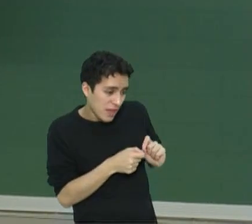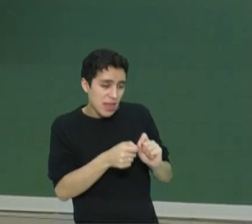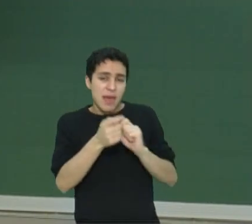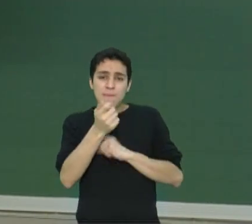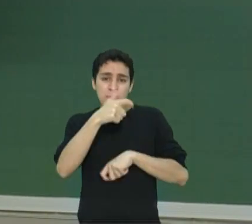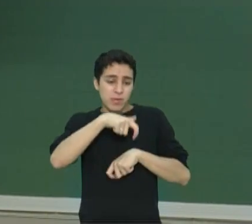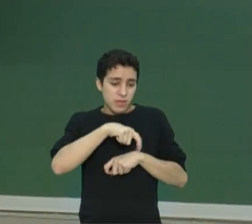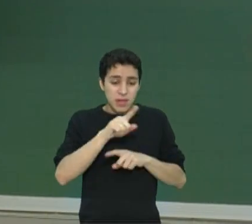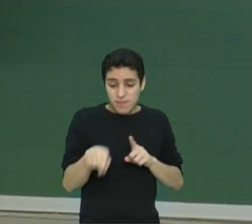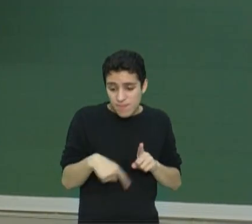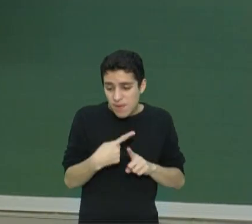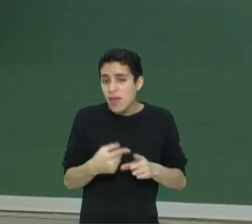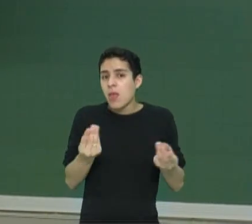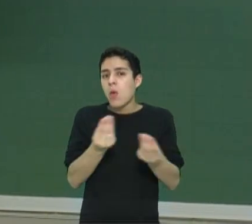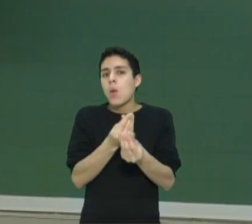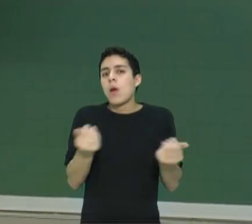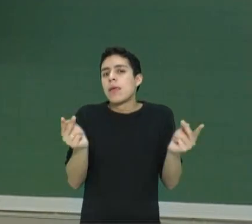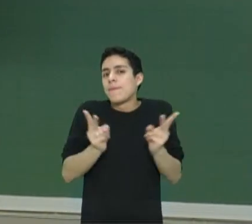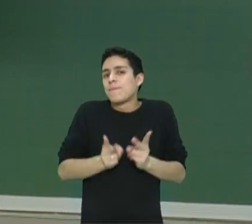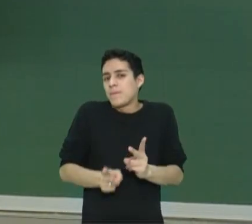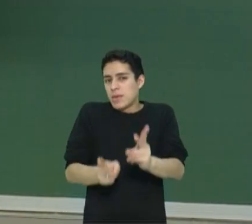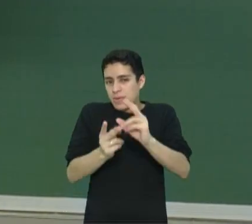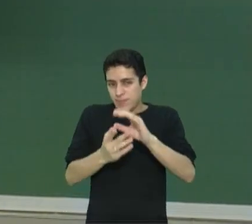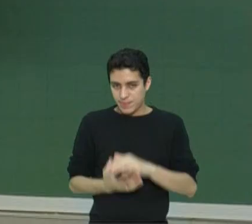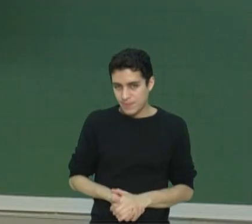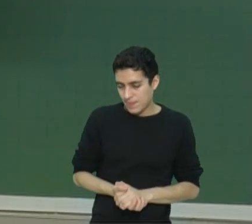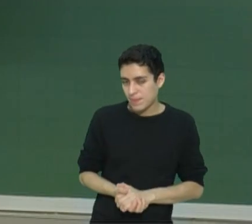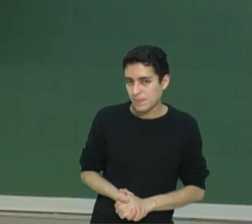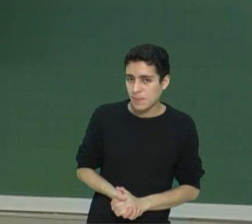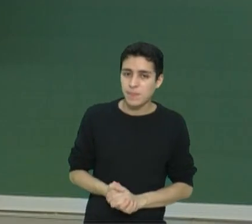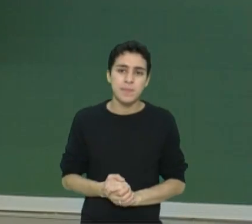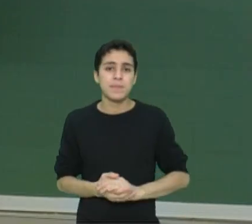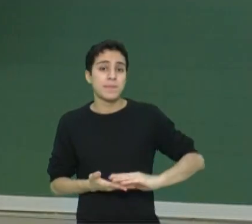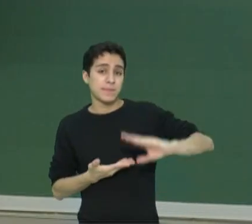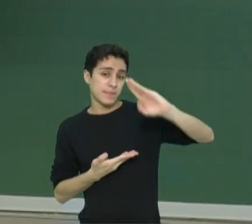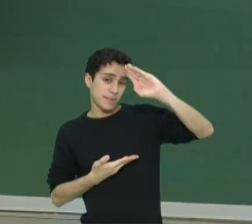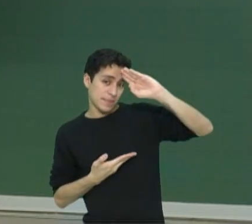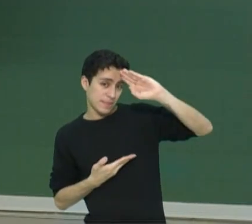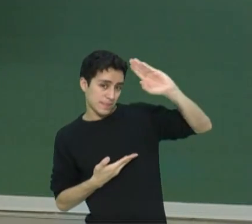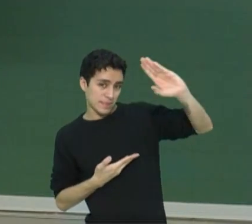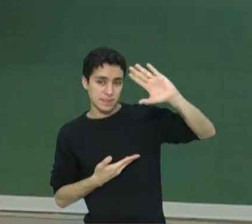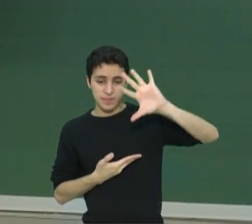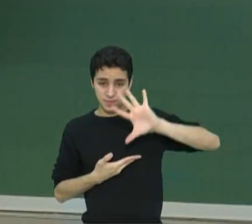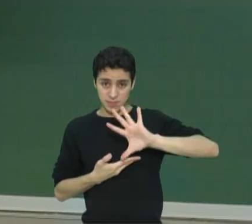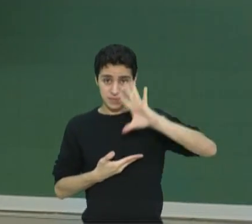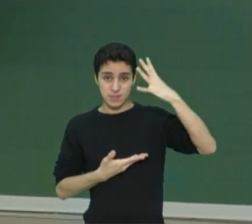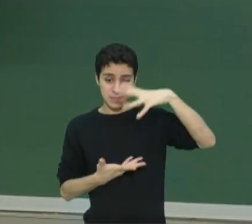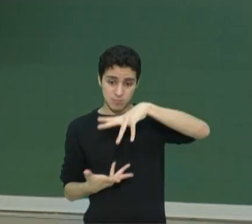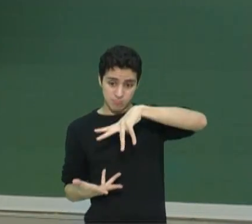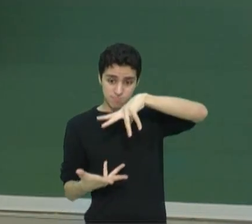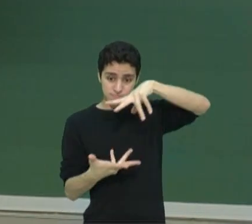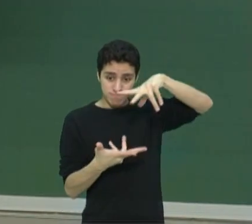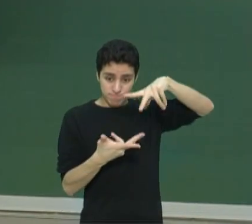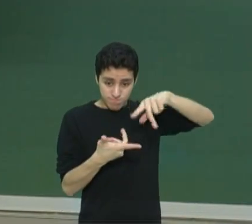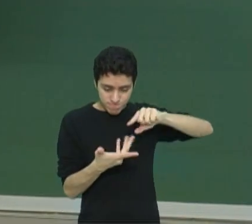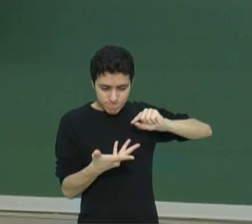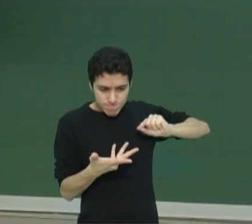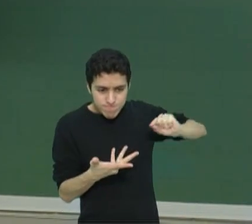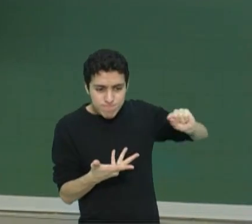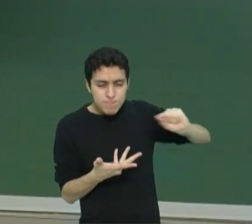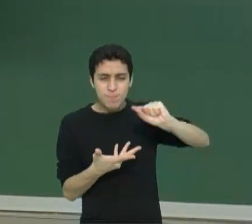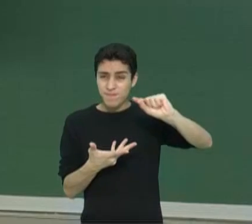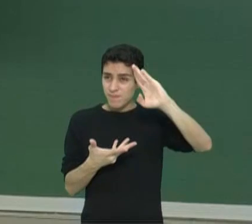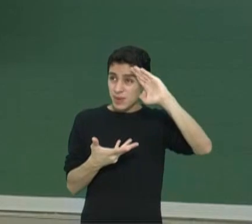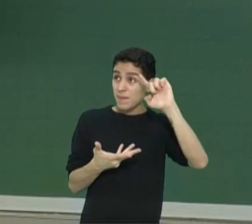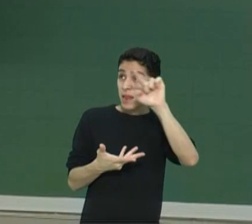menos tempo com a mesma qualidade de produto e principalmente o que vem acontecendo no mundo todo mais muito